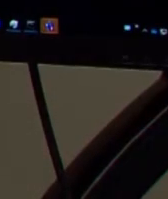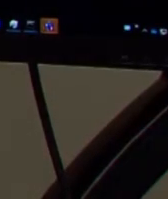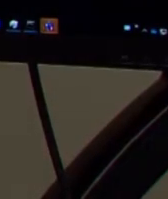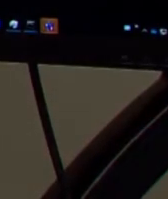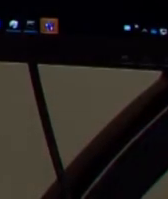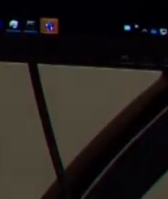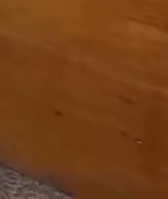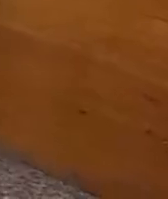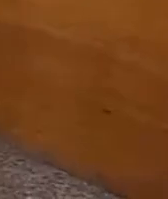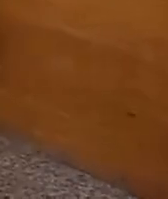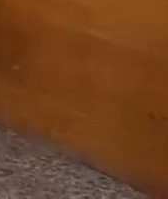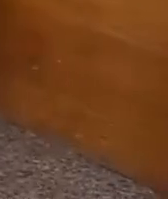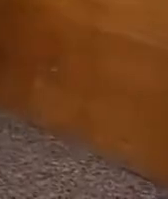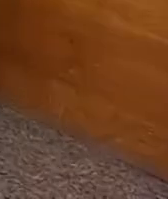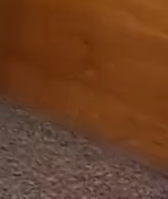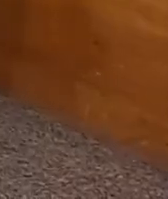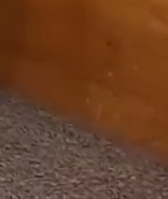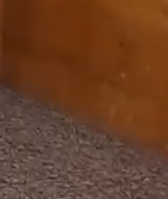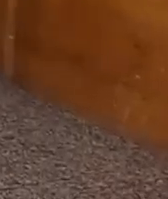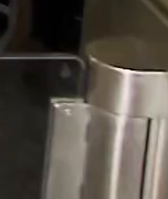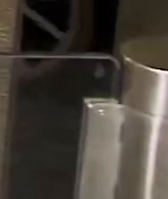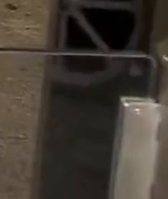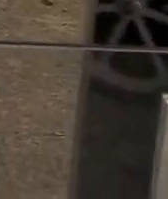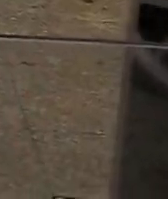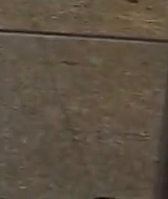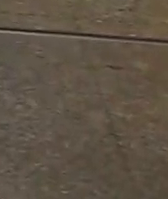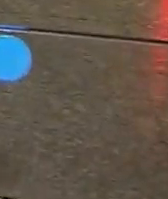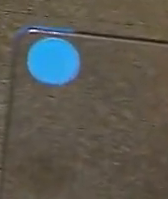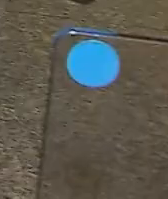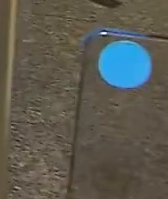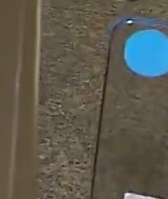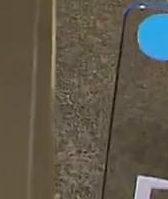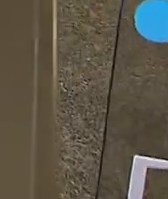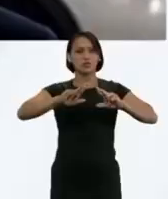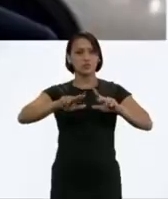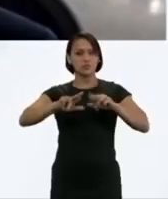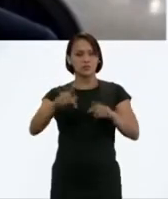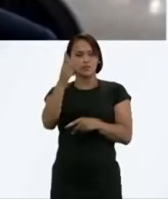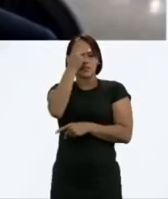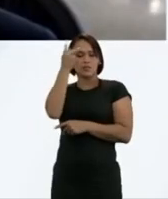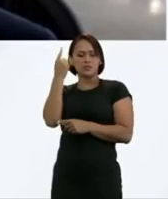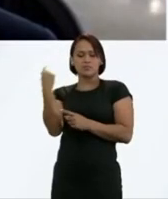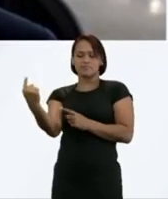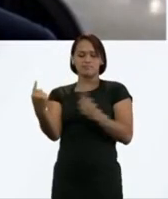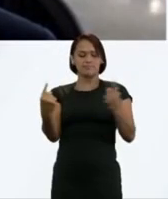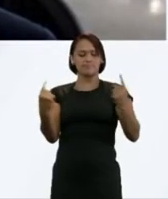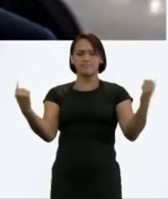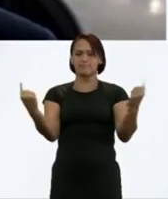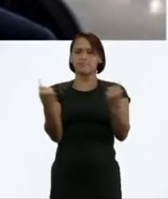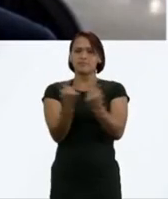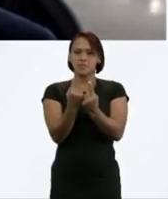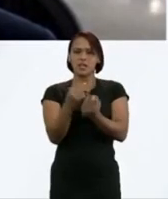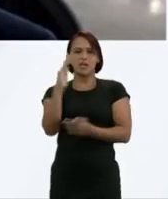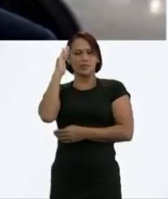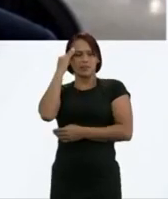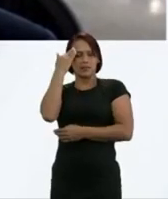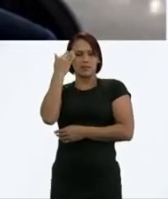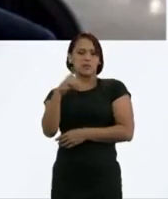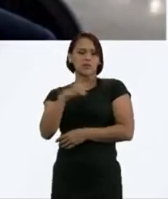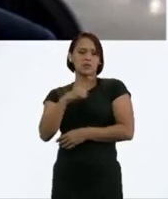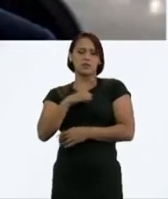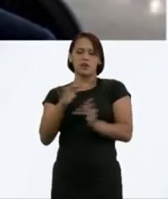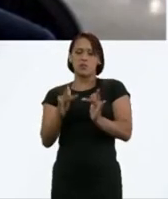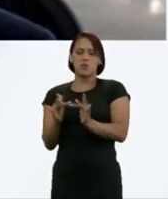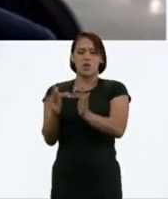trabalho e promover a inclusão das pessoas com deficiência ou mobilidade reduzida. O evento foi realizado de forma virtual e